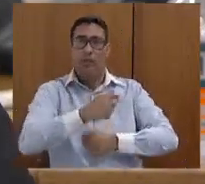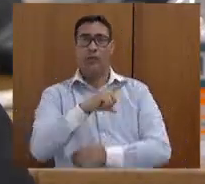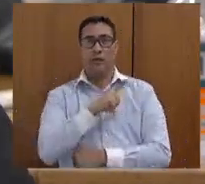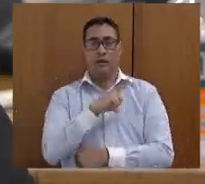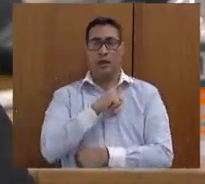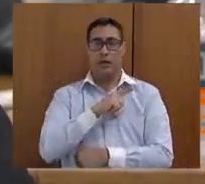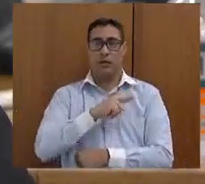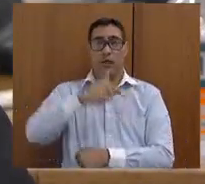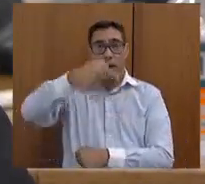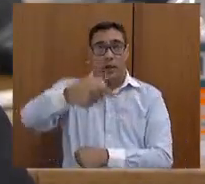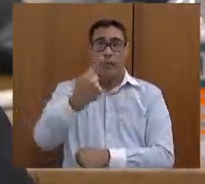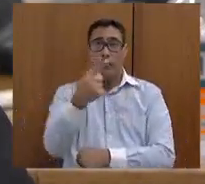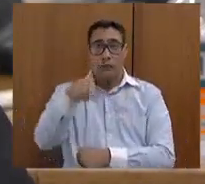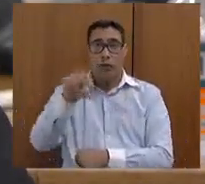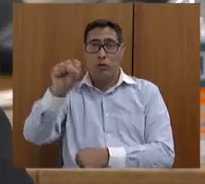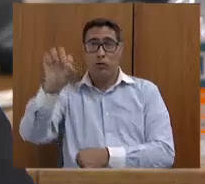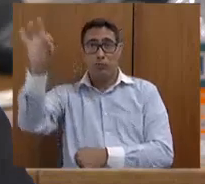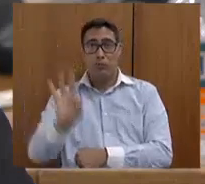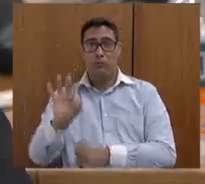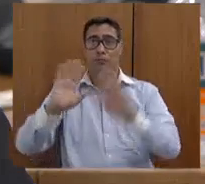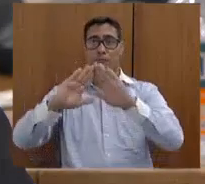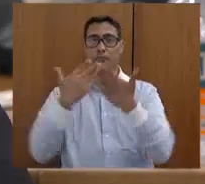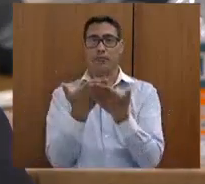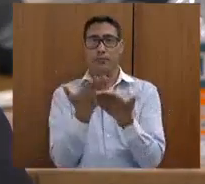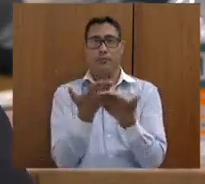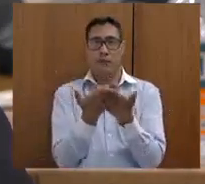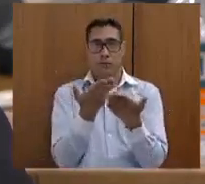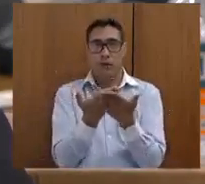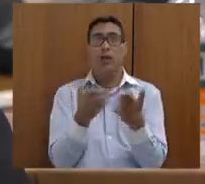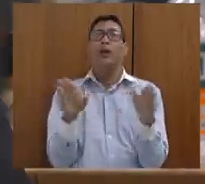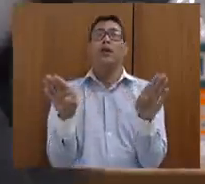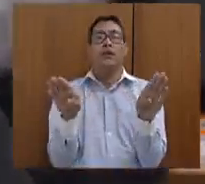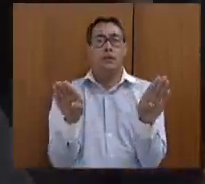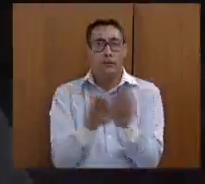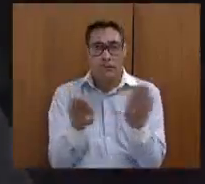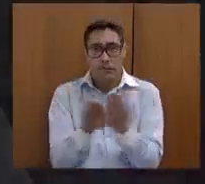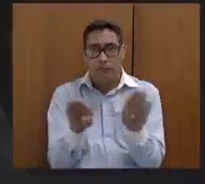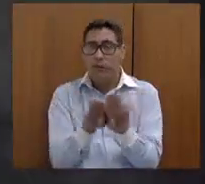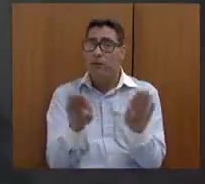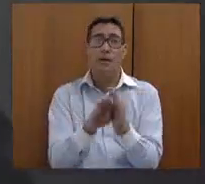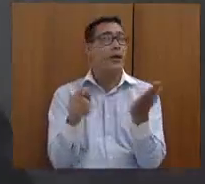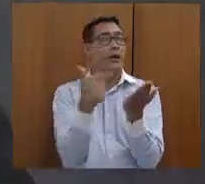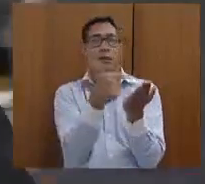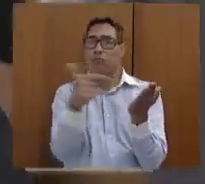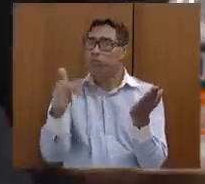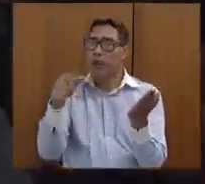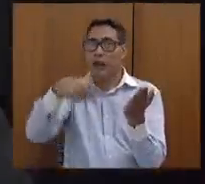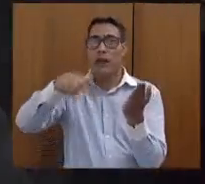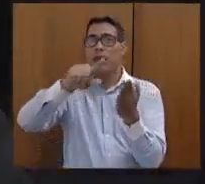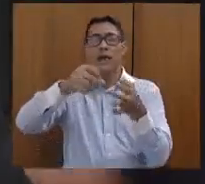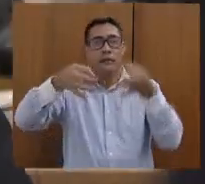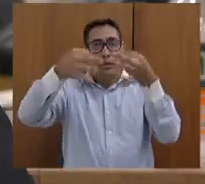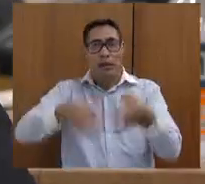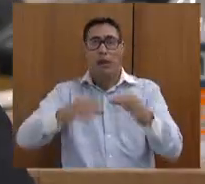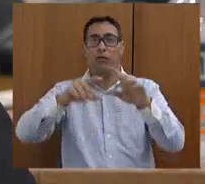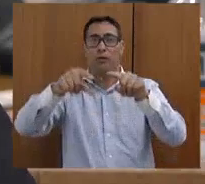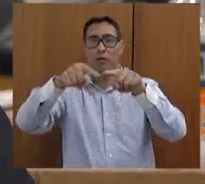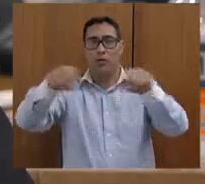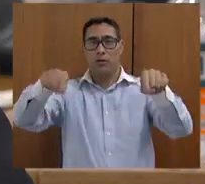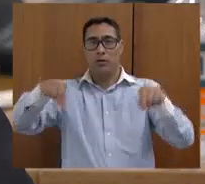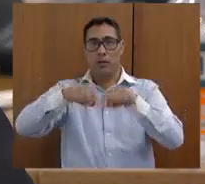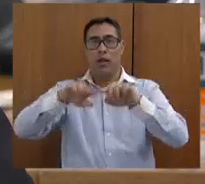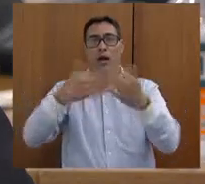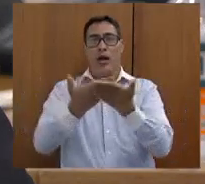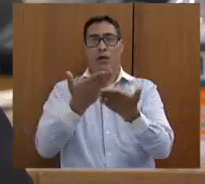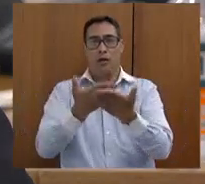61,8% das escolas é também tinham inadequações aparentes nas salas de aula